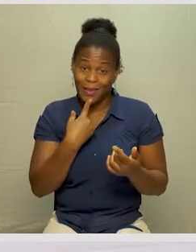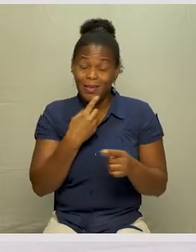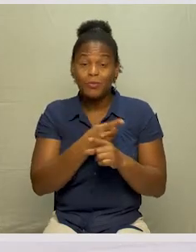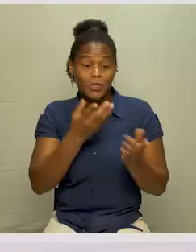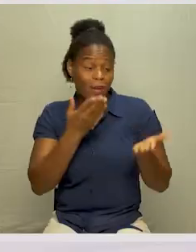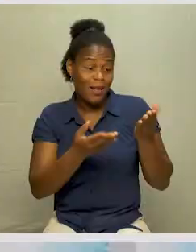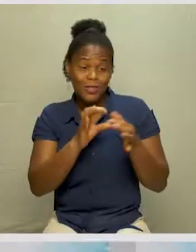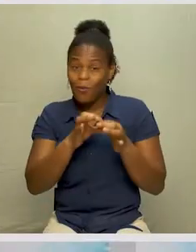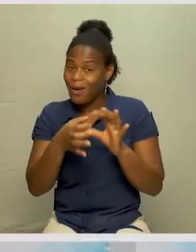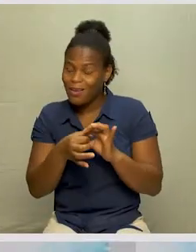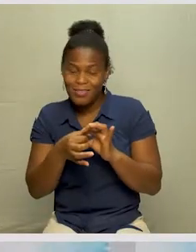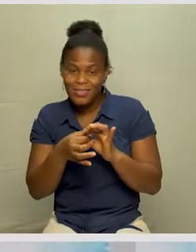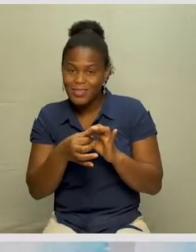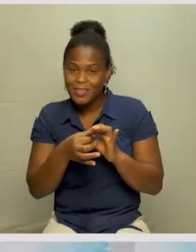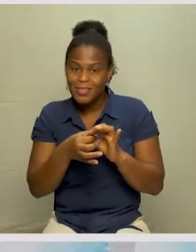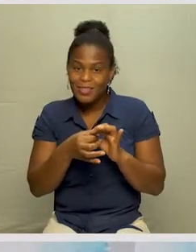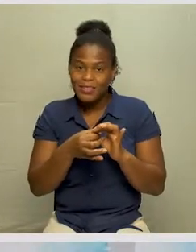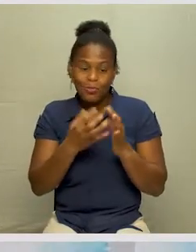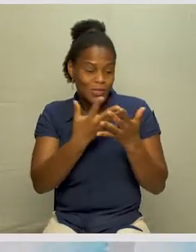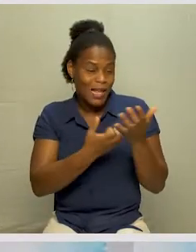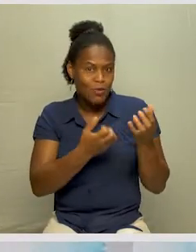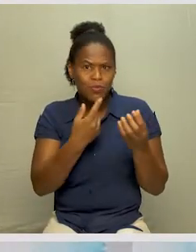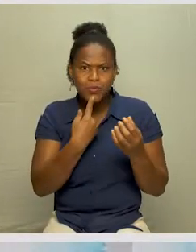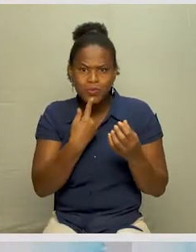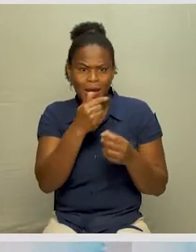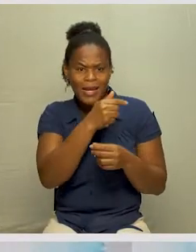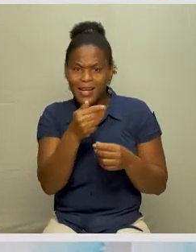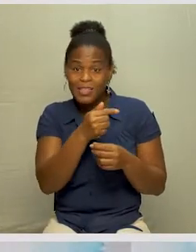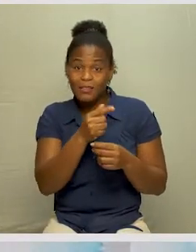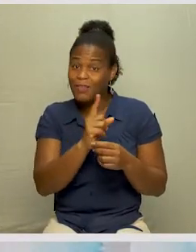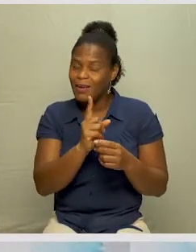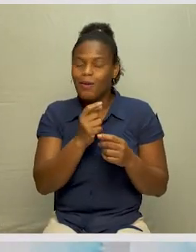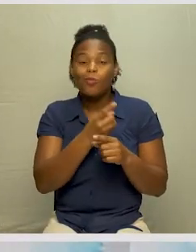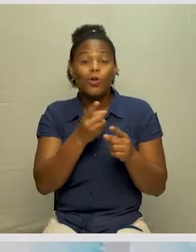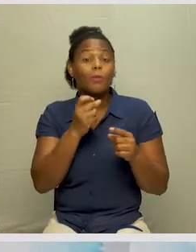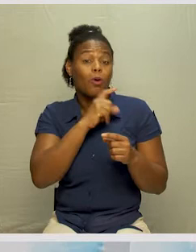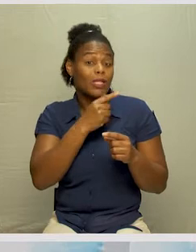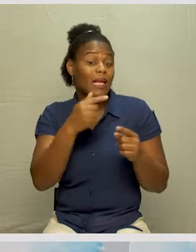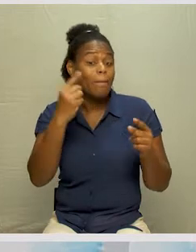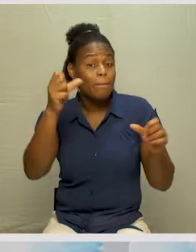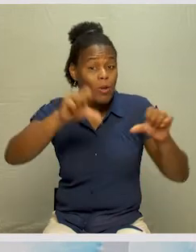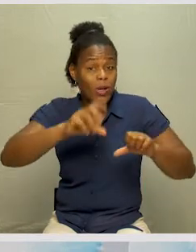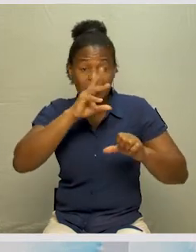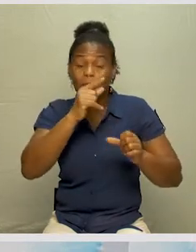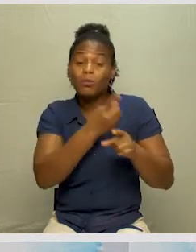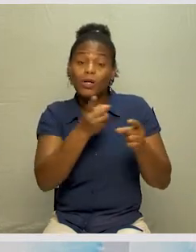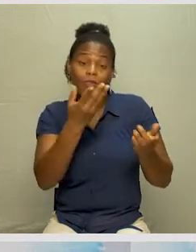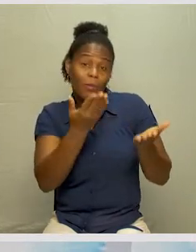balança corrente não apresenta assim um saldo tão negativo. Poderia ser pior se não fossem essas duas balanças.